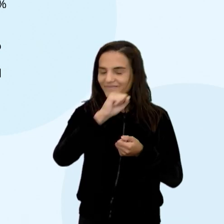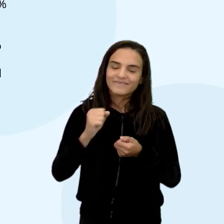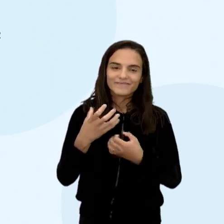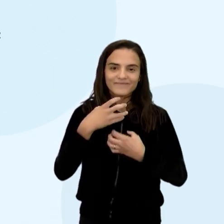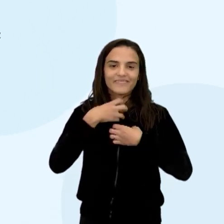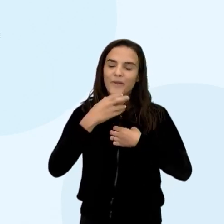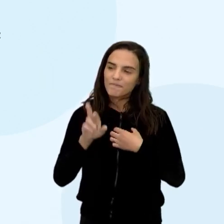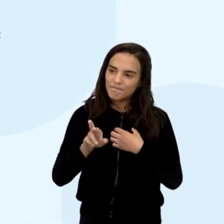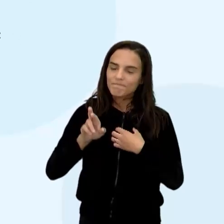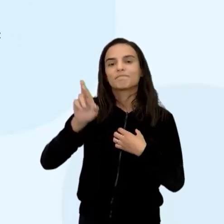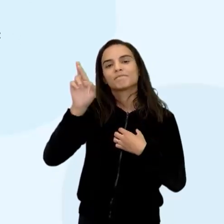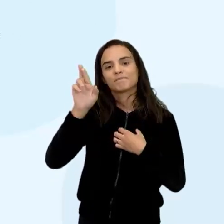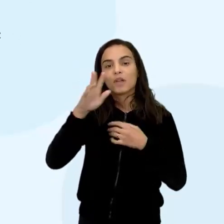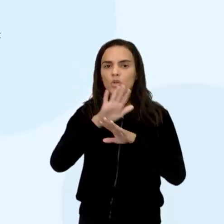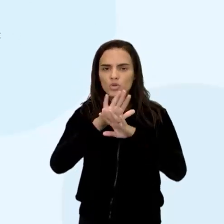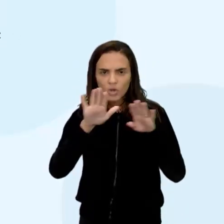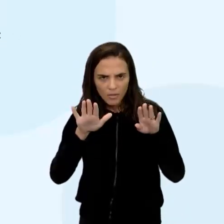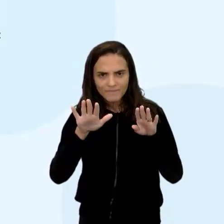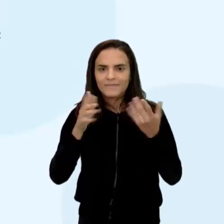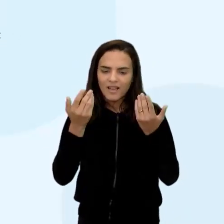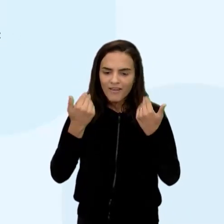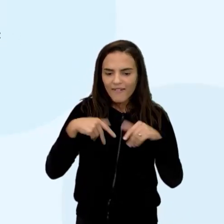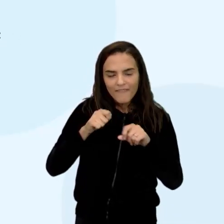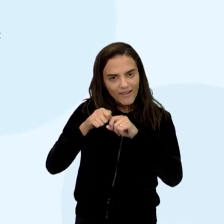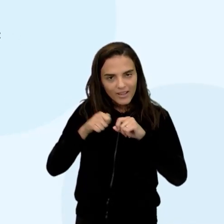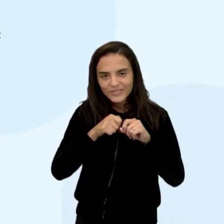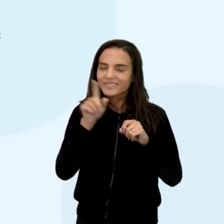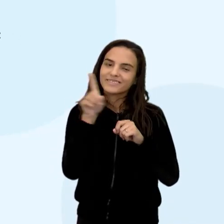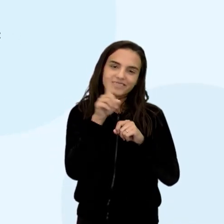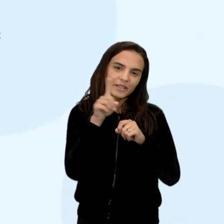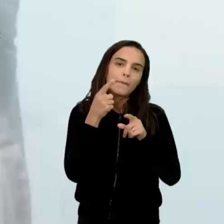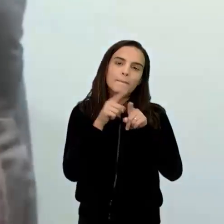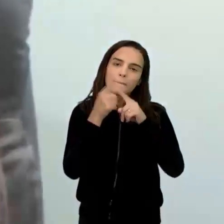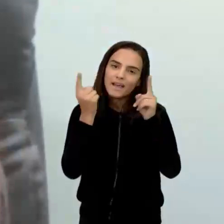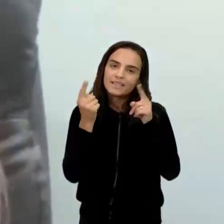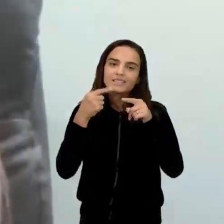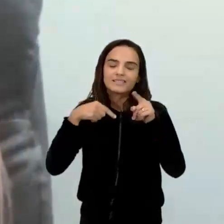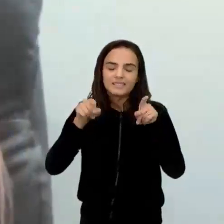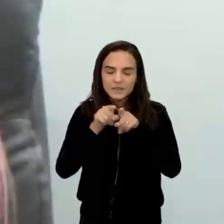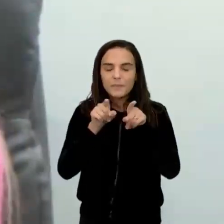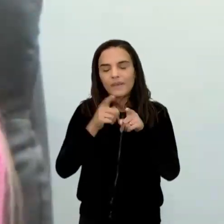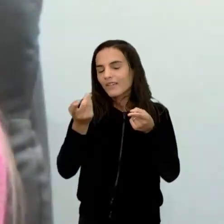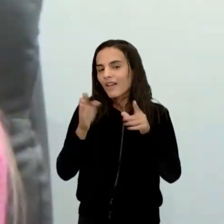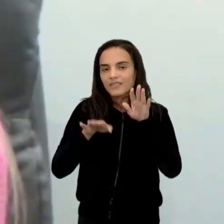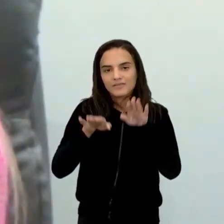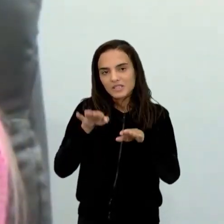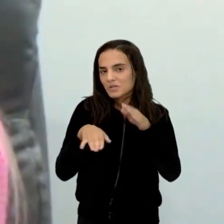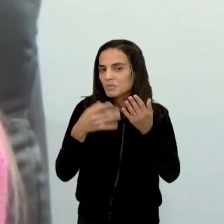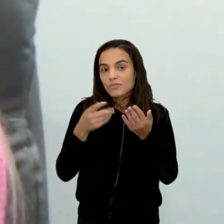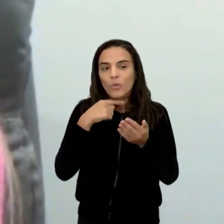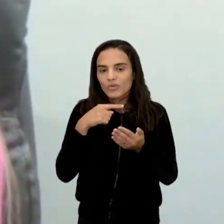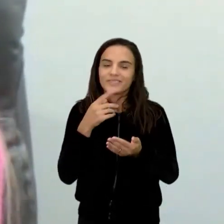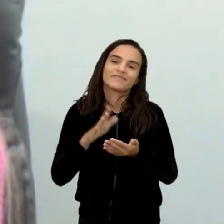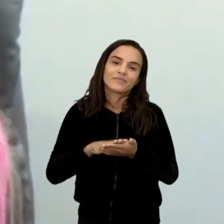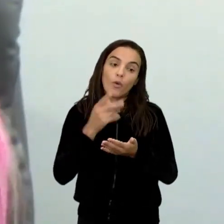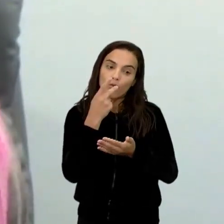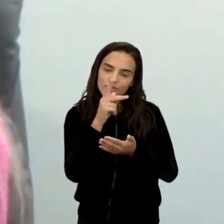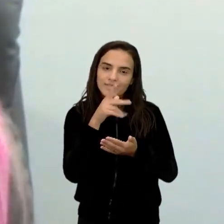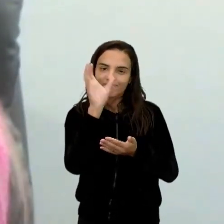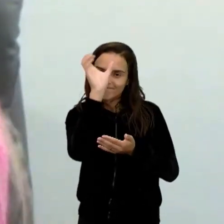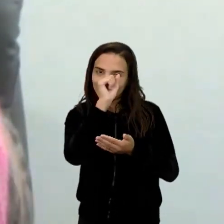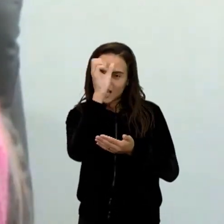sou responsável não apenas pelo que faço, mas também pelo que deixo de fazer. Com você